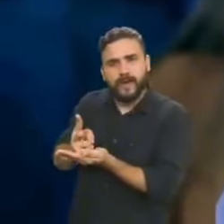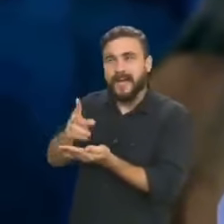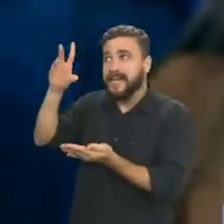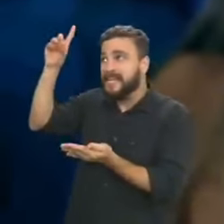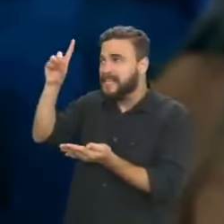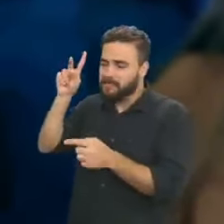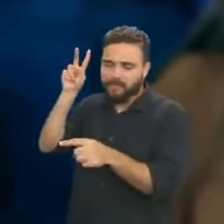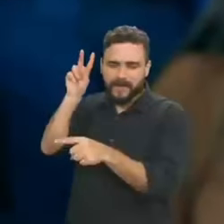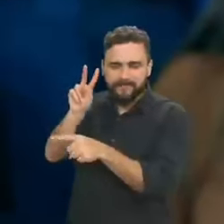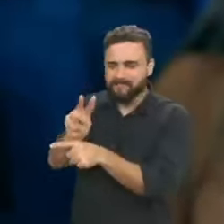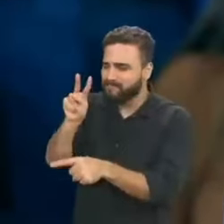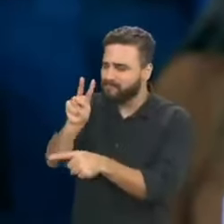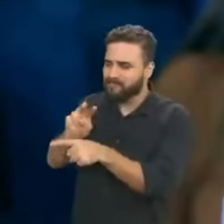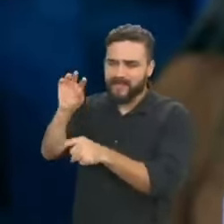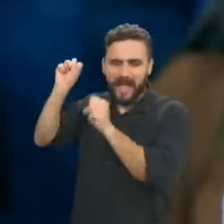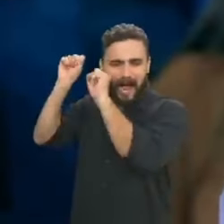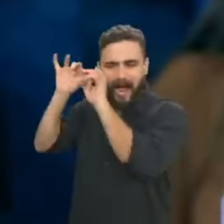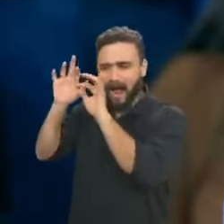resto: recurso, gente,